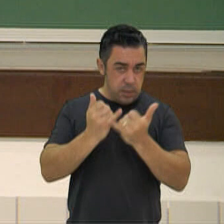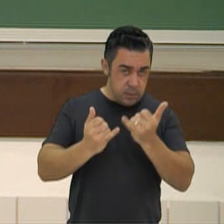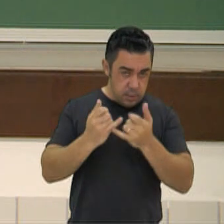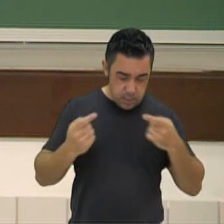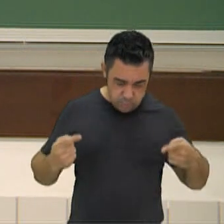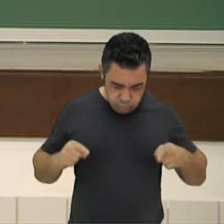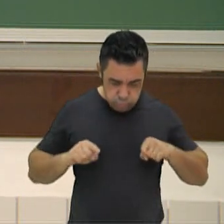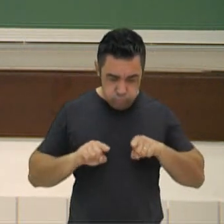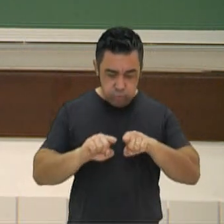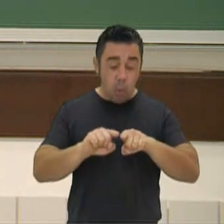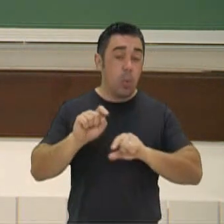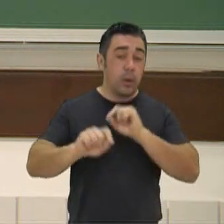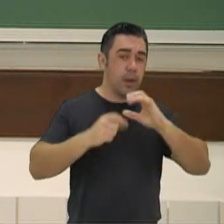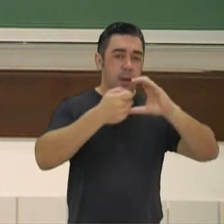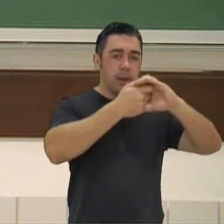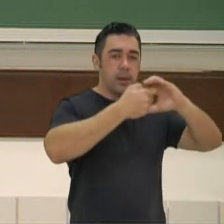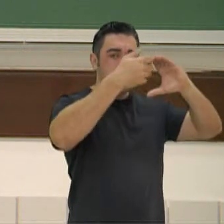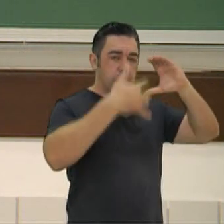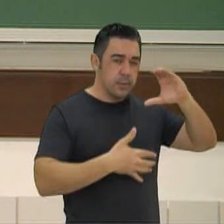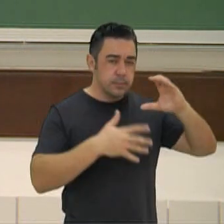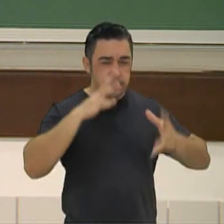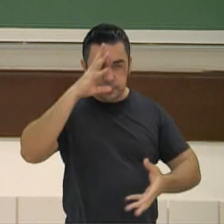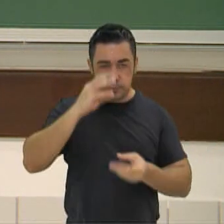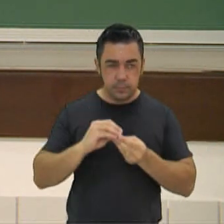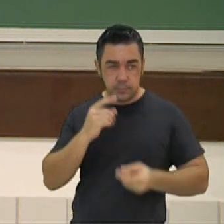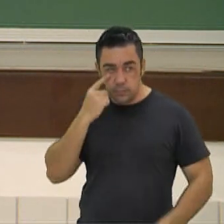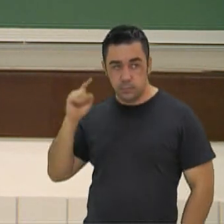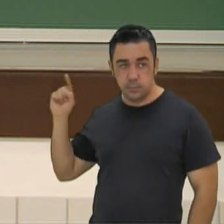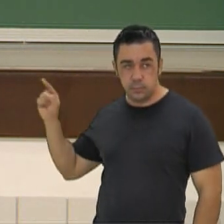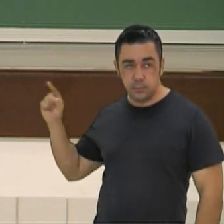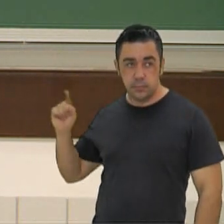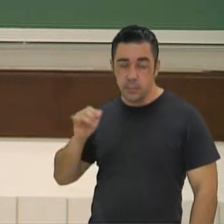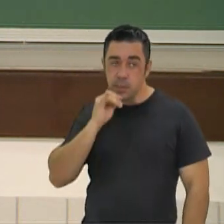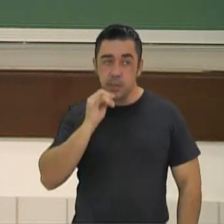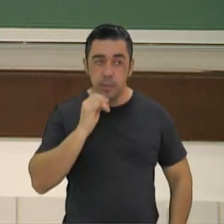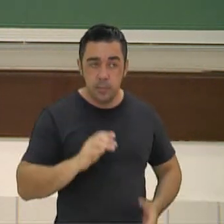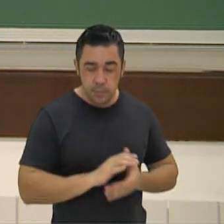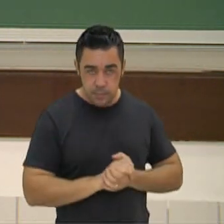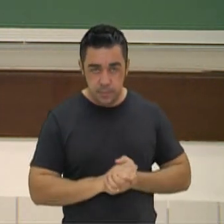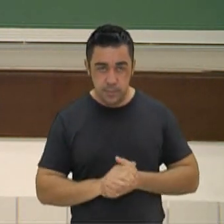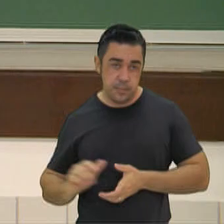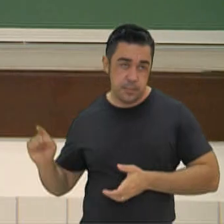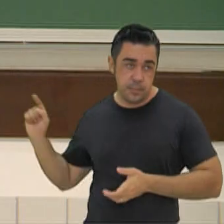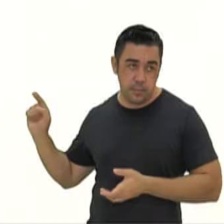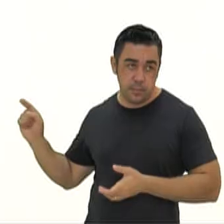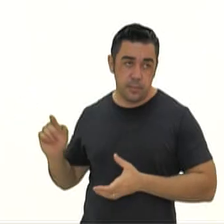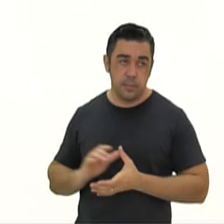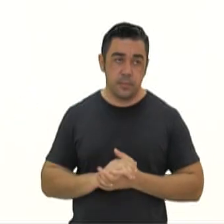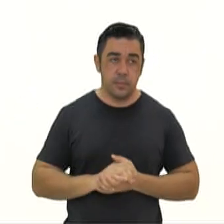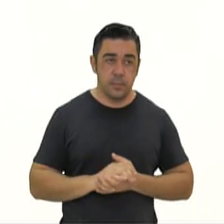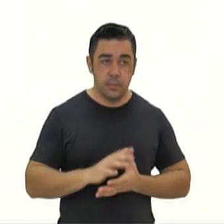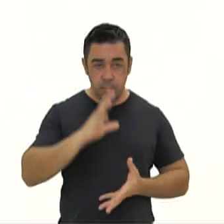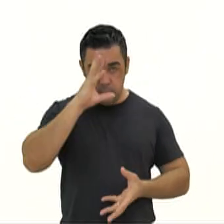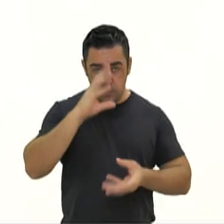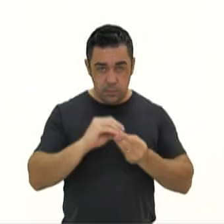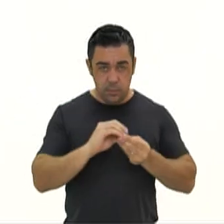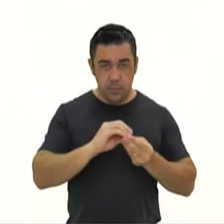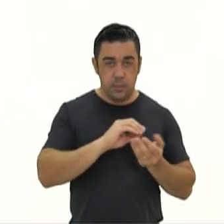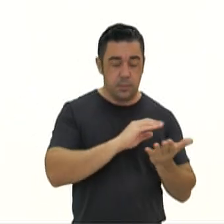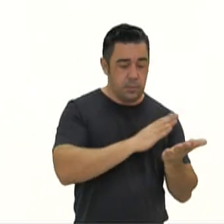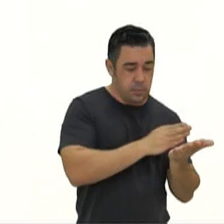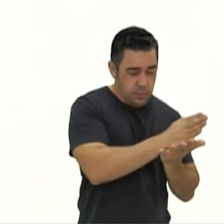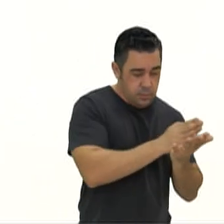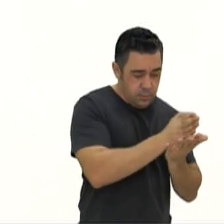as características. Para a gente poder entender, eu coloquei esse esquema aqui, ó, tá? Para a gente entender divergência, ou